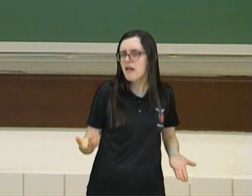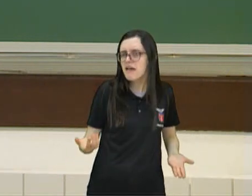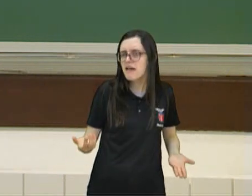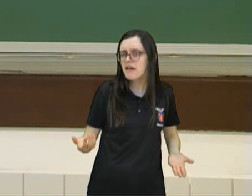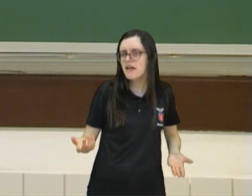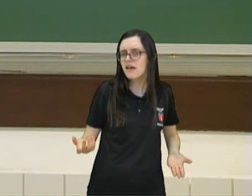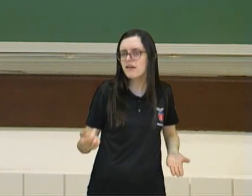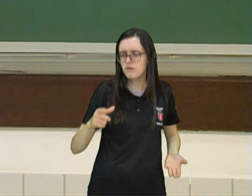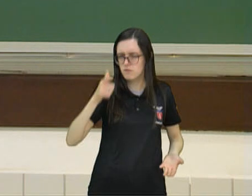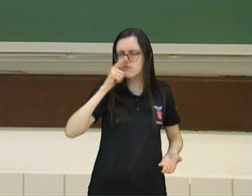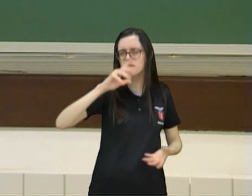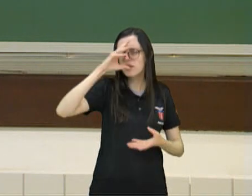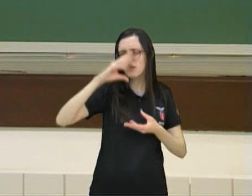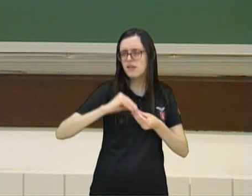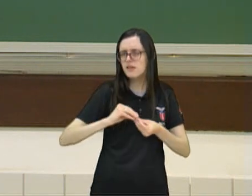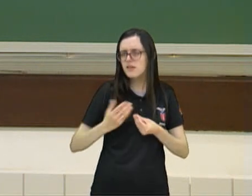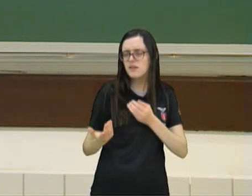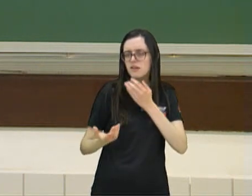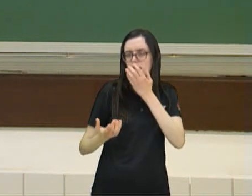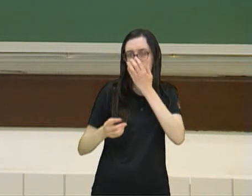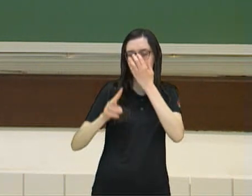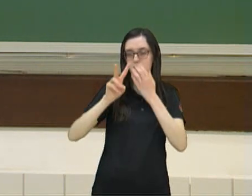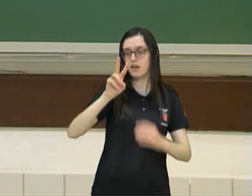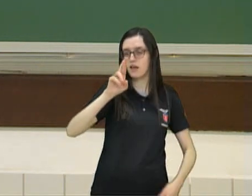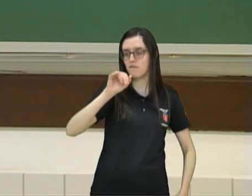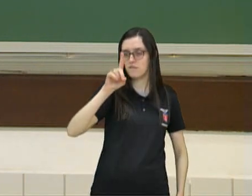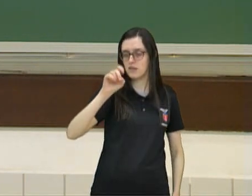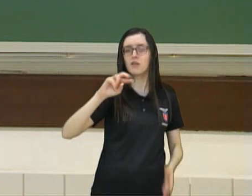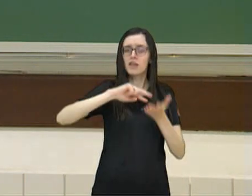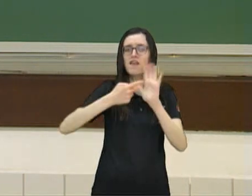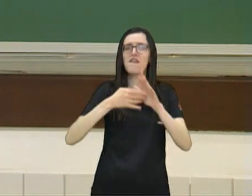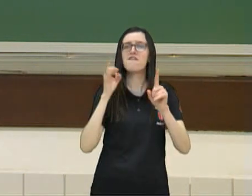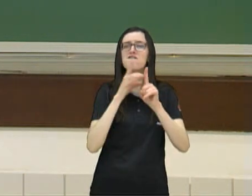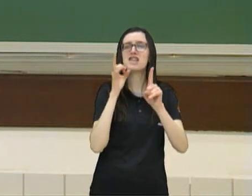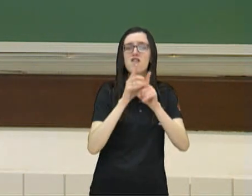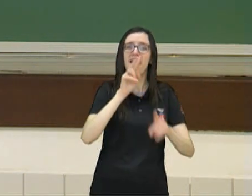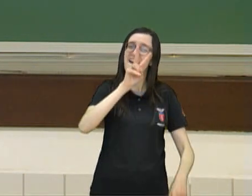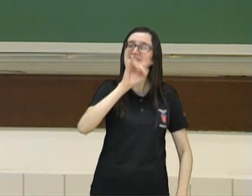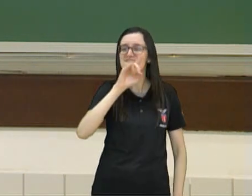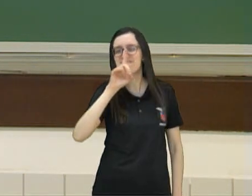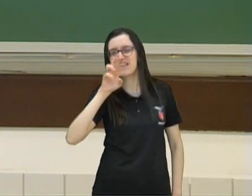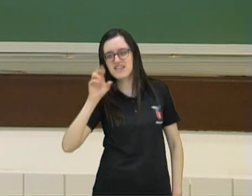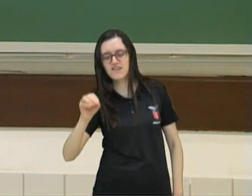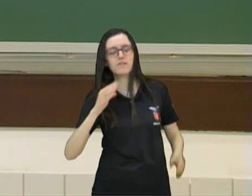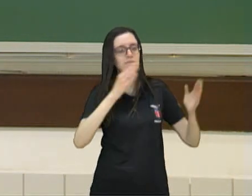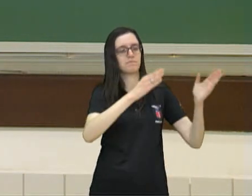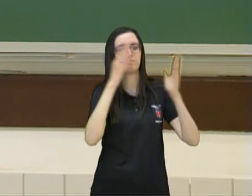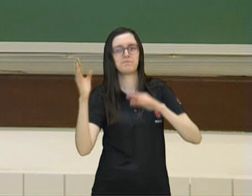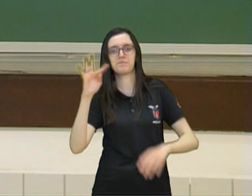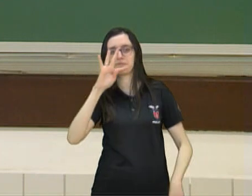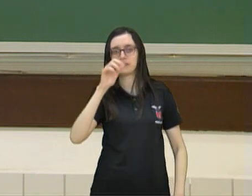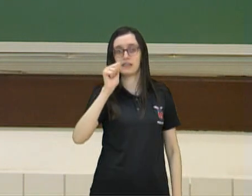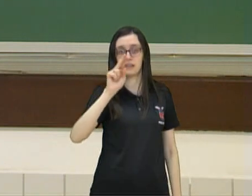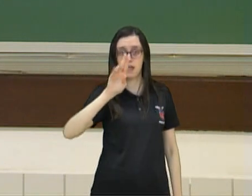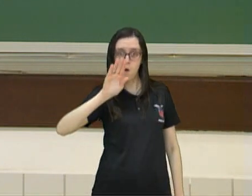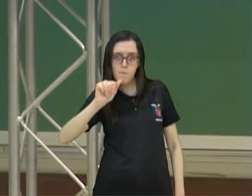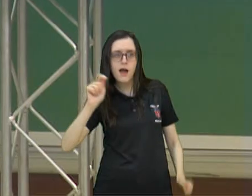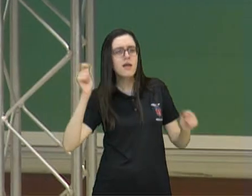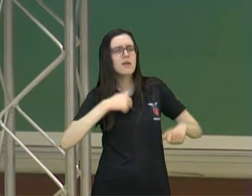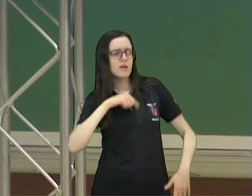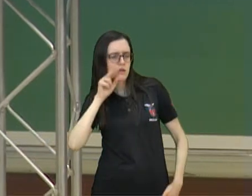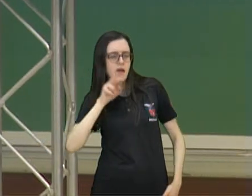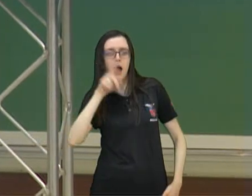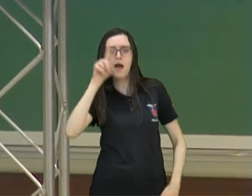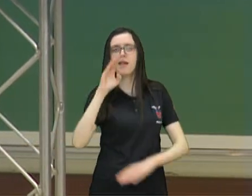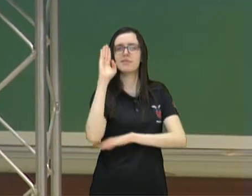acostumado. Mas você consegue compreender que a palavra é vidro, certo? Tauba, a mesma coisa. Você consegue perceber que é